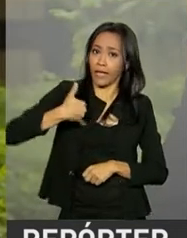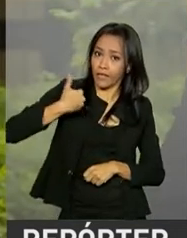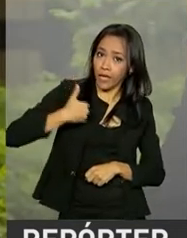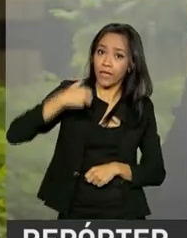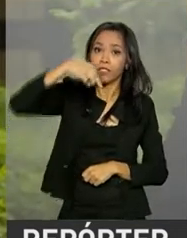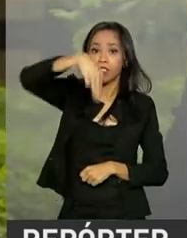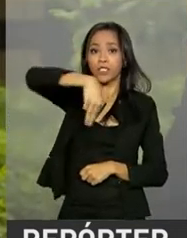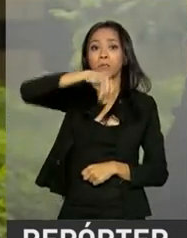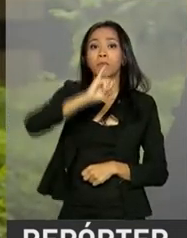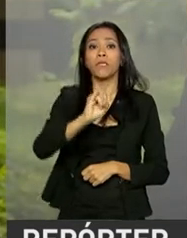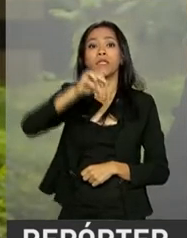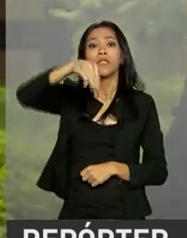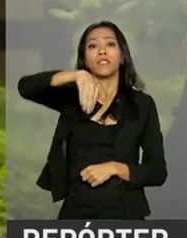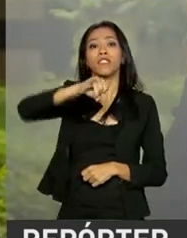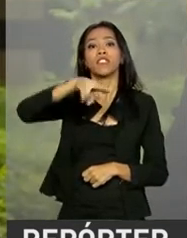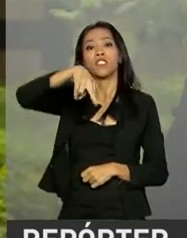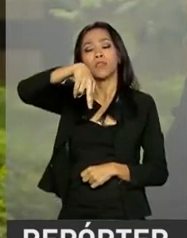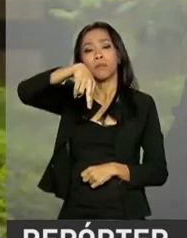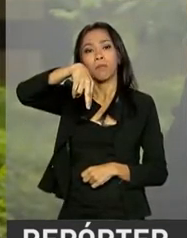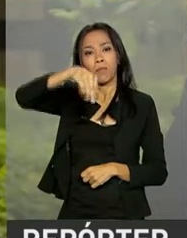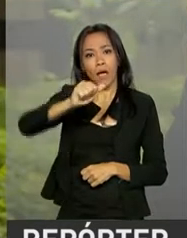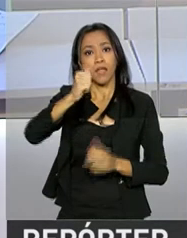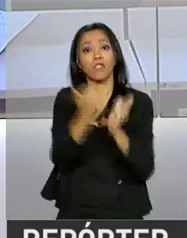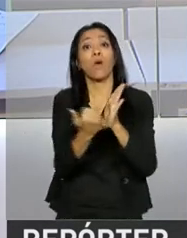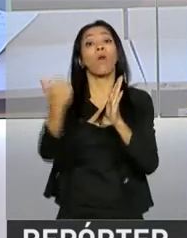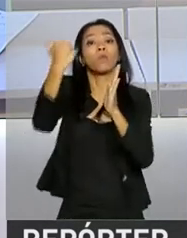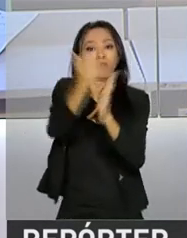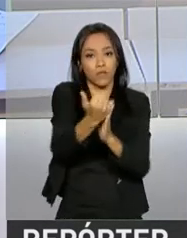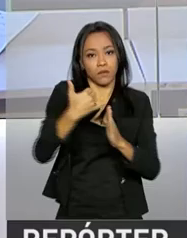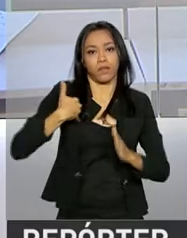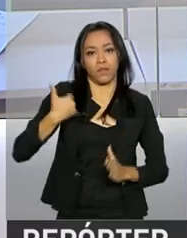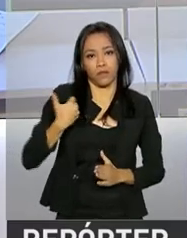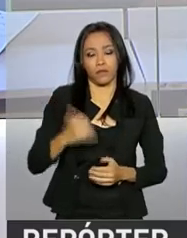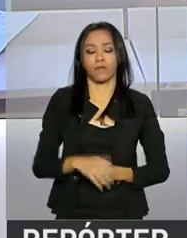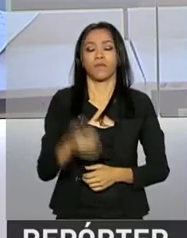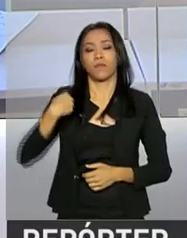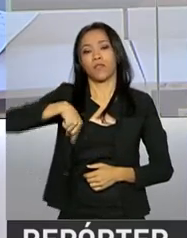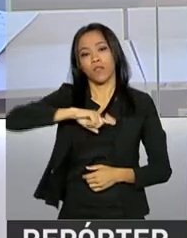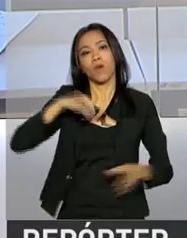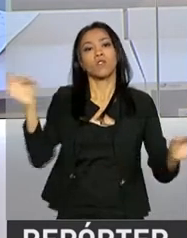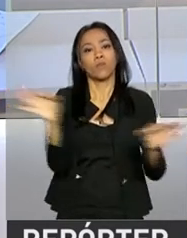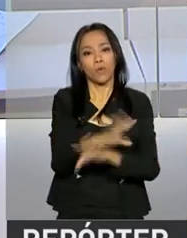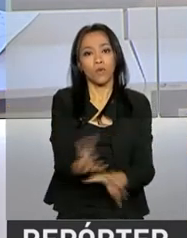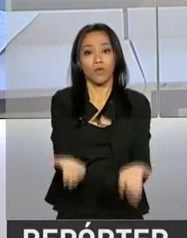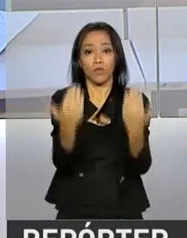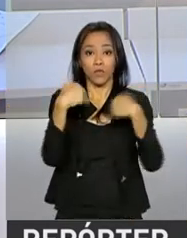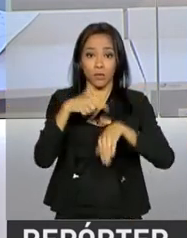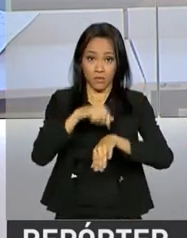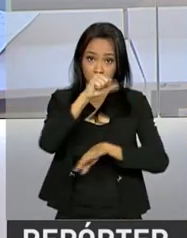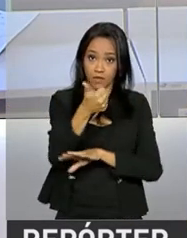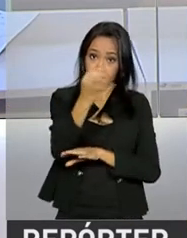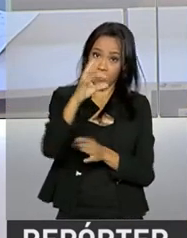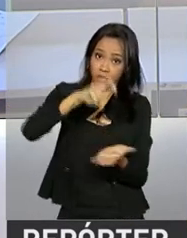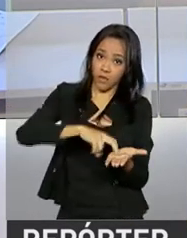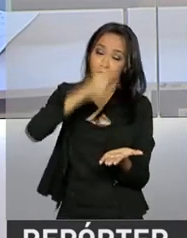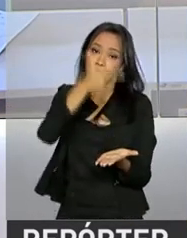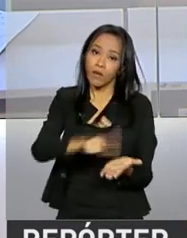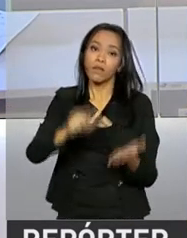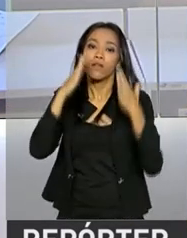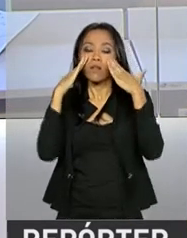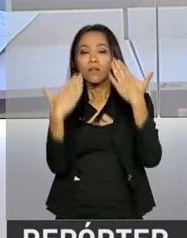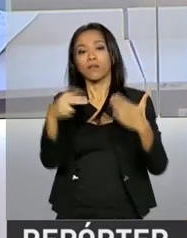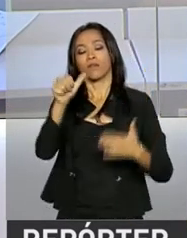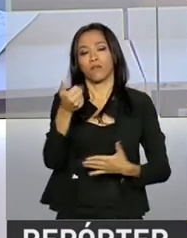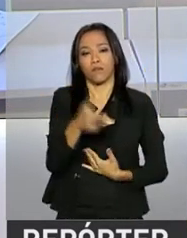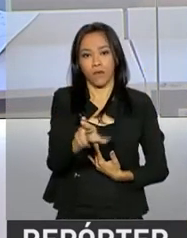estão aumentando a idade legal de aposentadoria. Nós ficamos por aqui, voltamos às 10 da manhã na próxima edição do